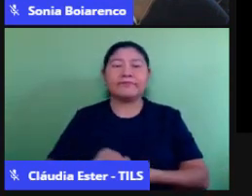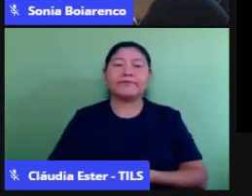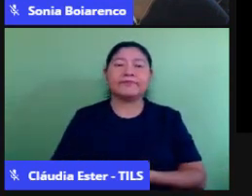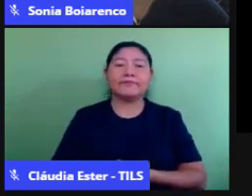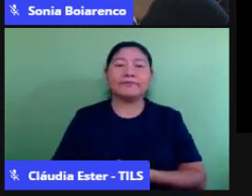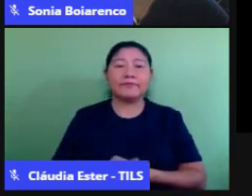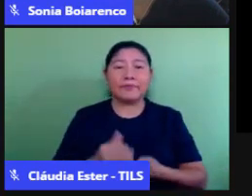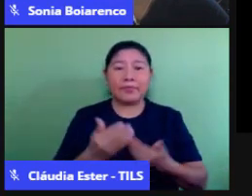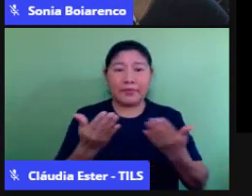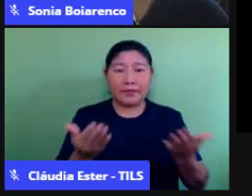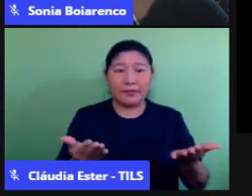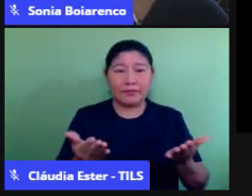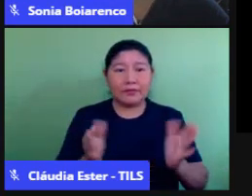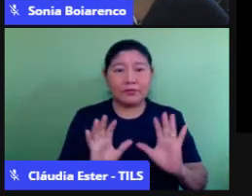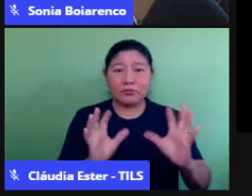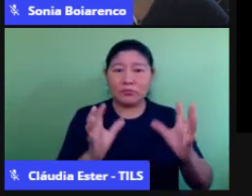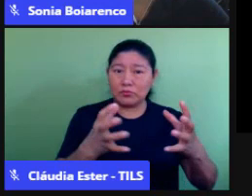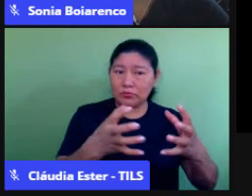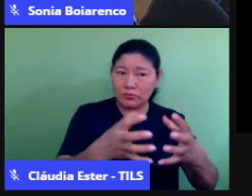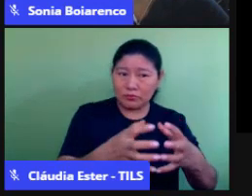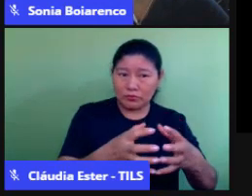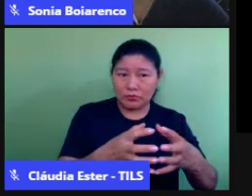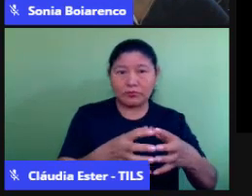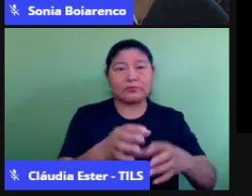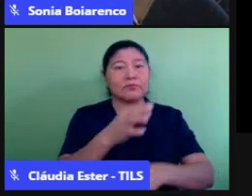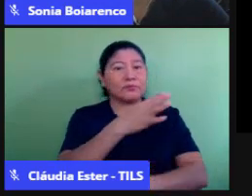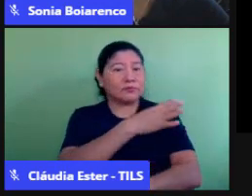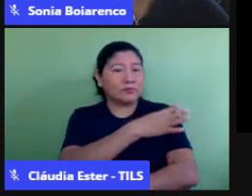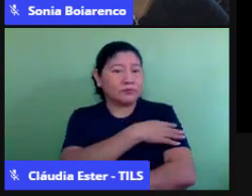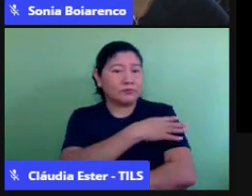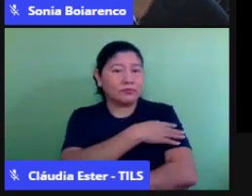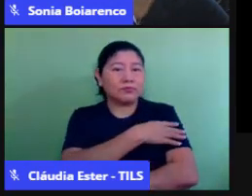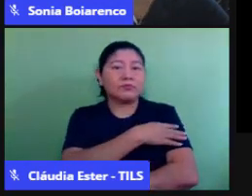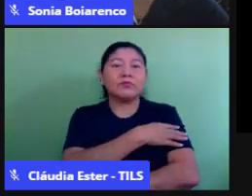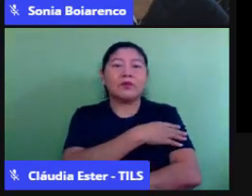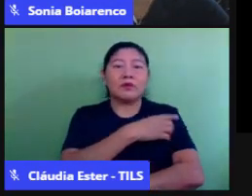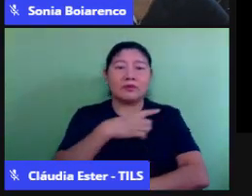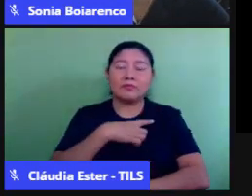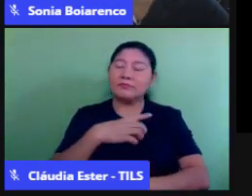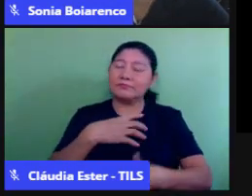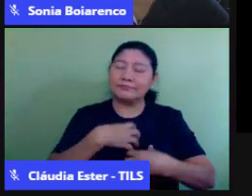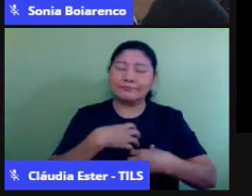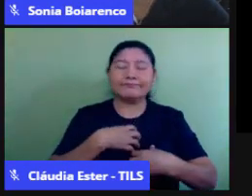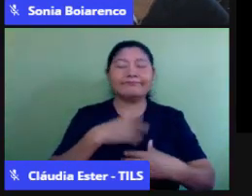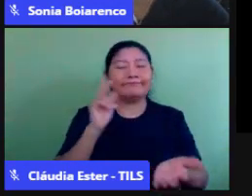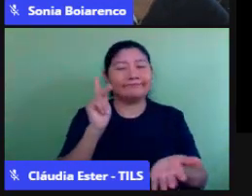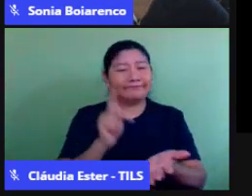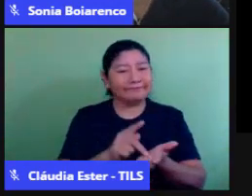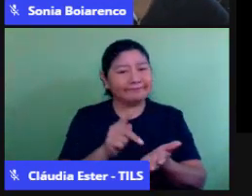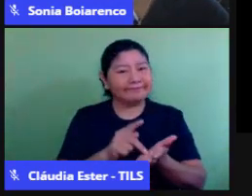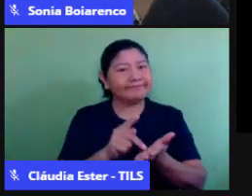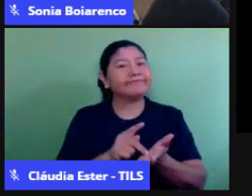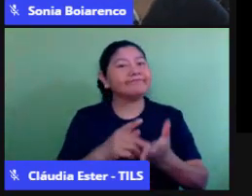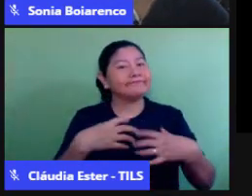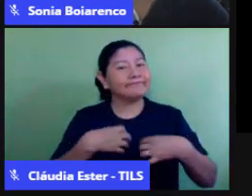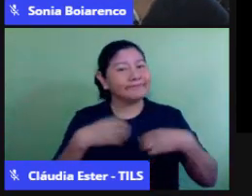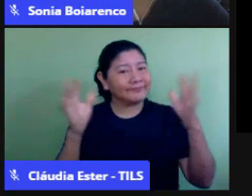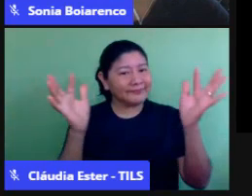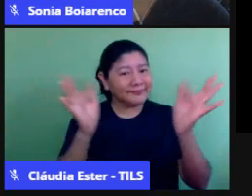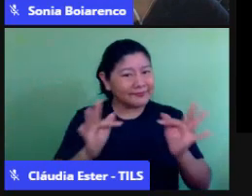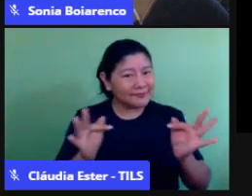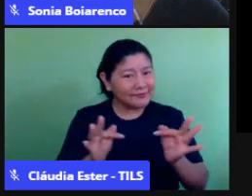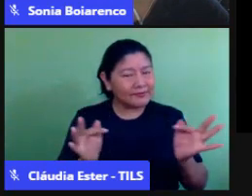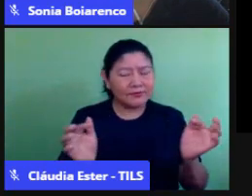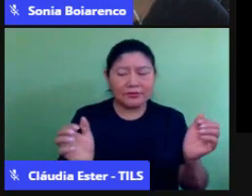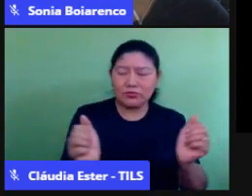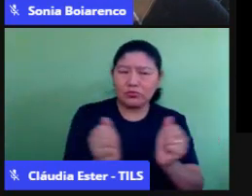Bem, aqui a equipe do quarto ano, uma equipe de que muito me orgulho e muito fico feliz de fazer